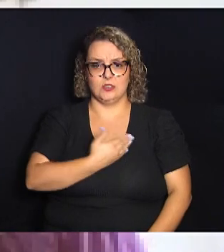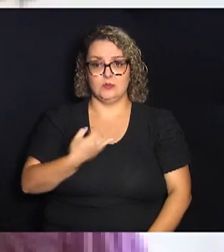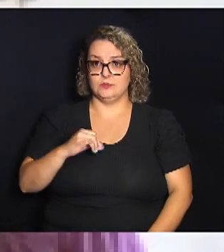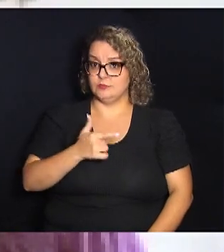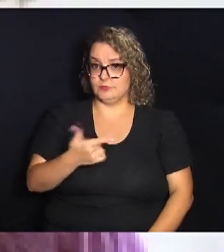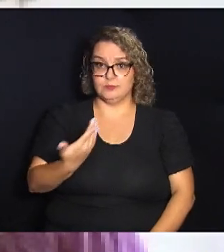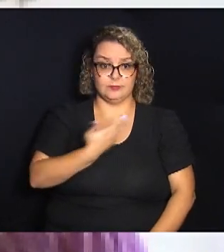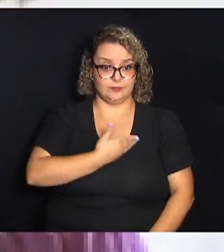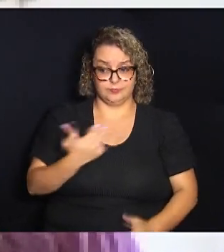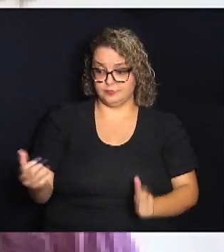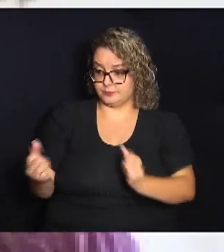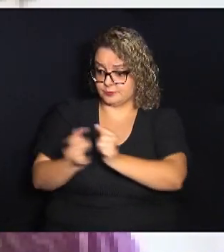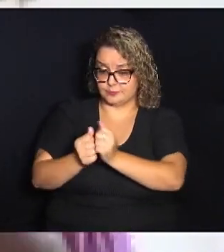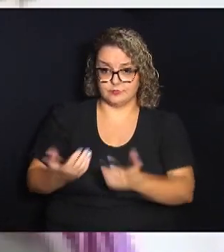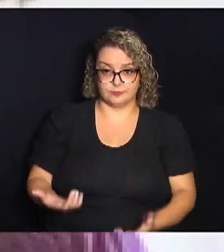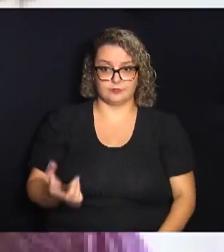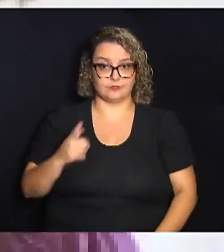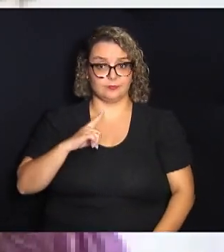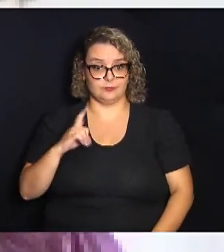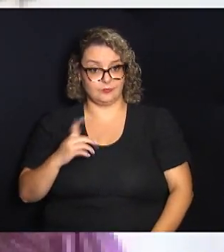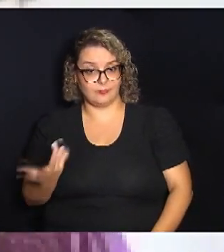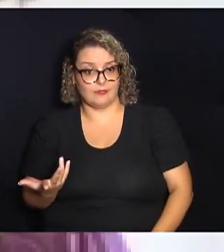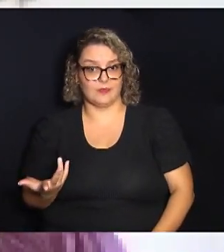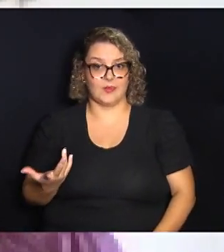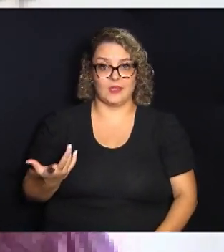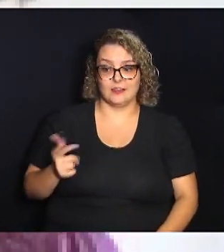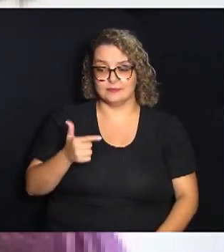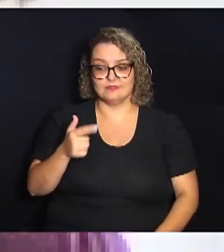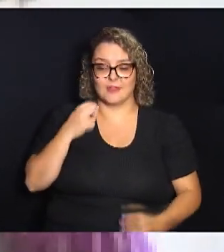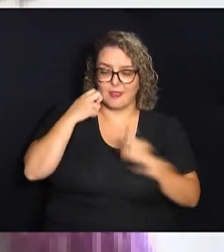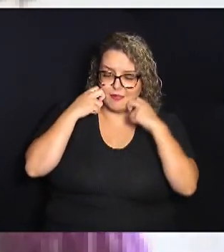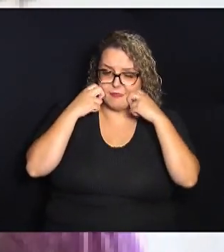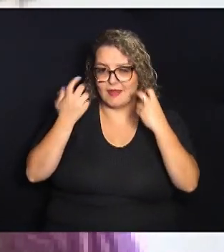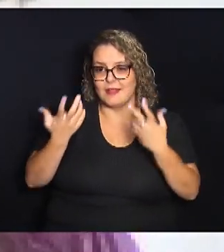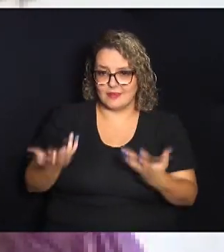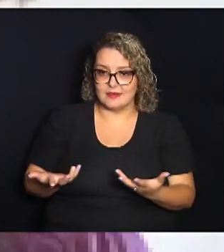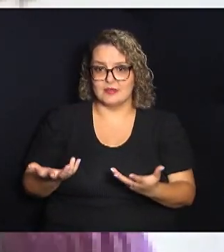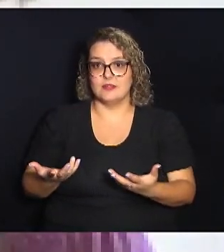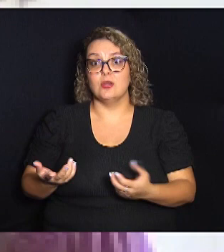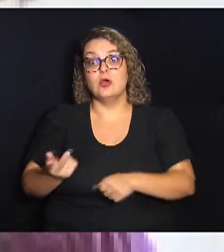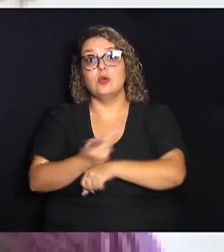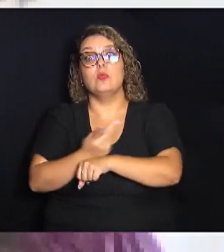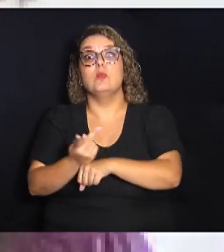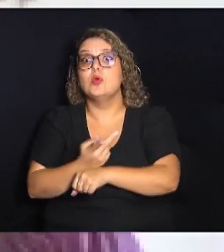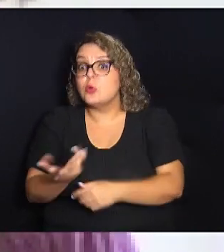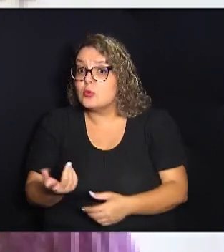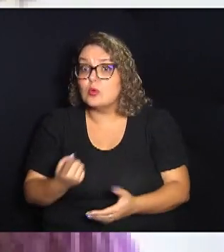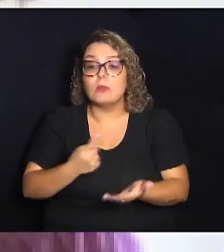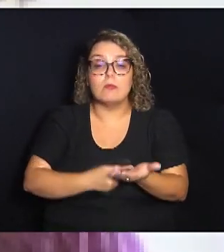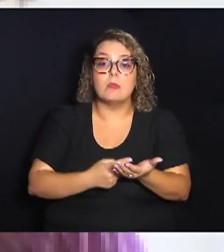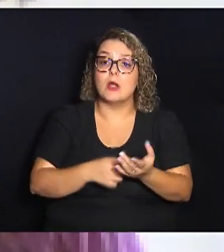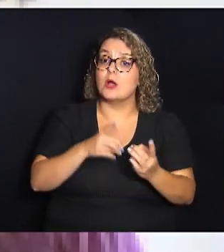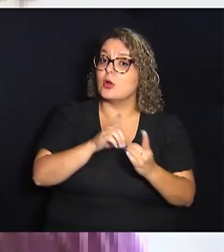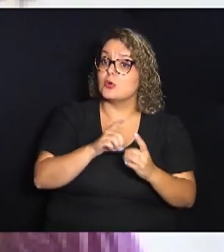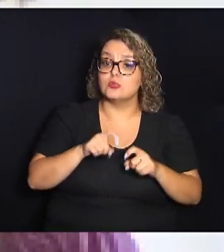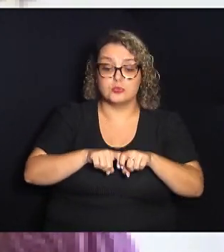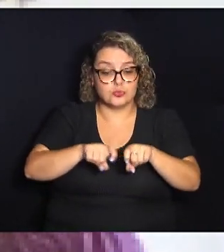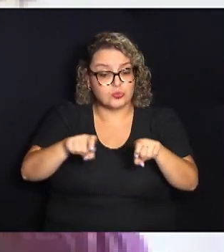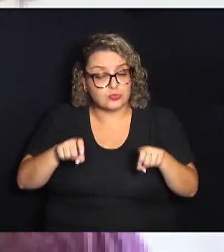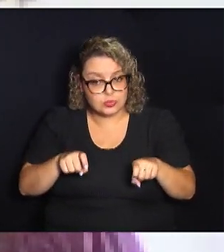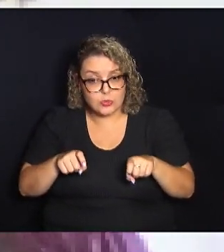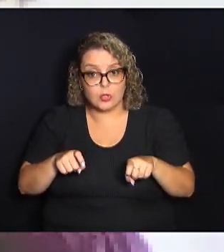uma amiga próxima que você tem, né, não tem muita vergonha de falar, tem vergonha de falar, marca uma consulta com o